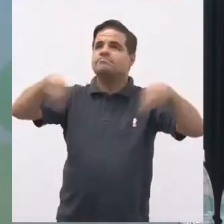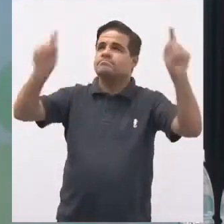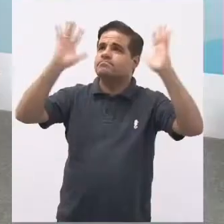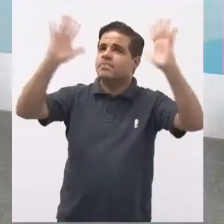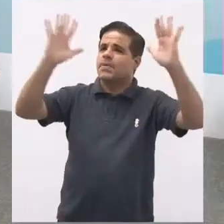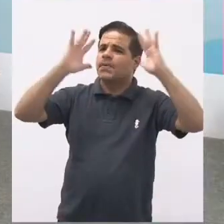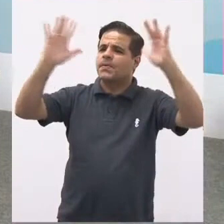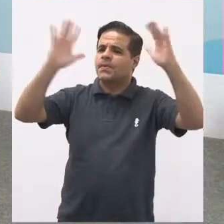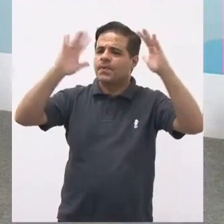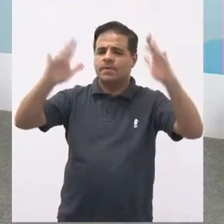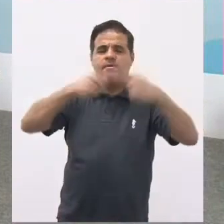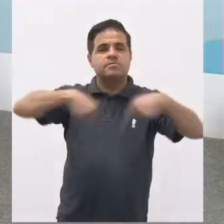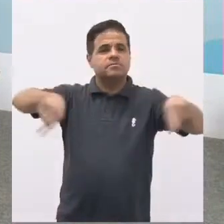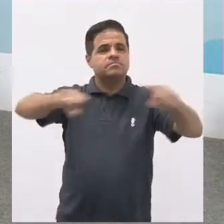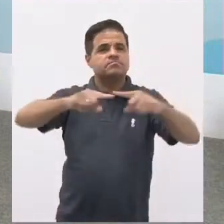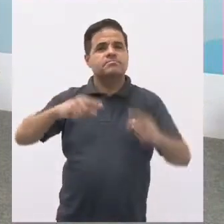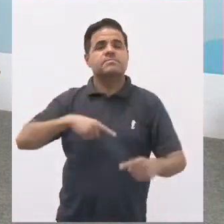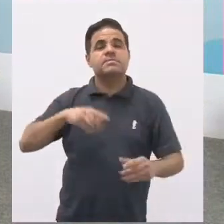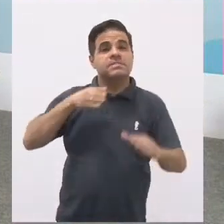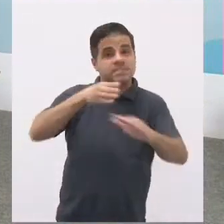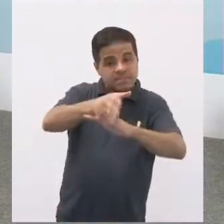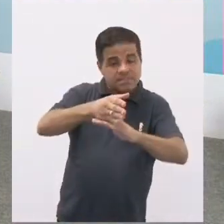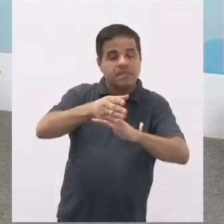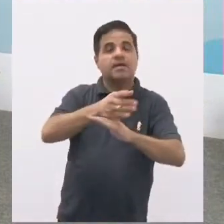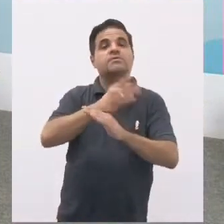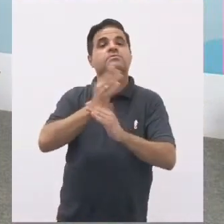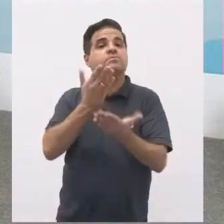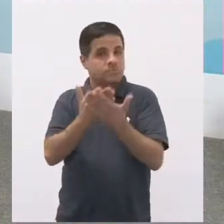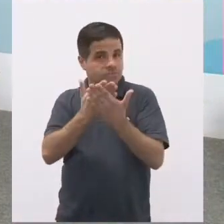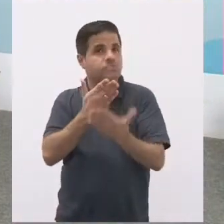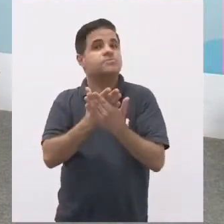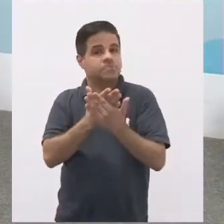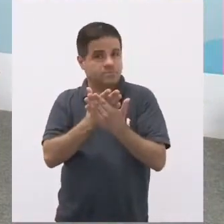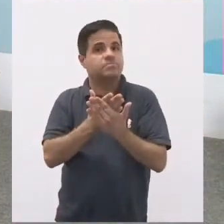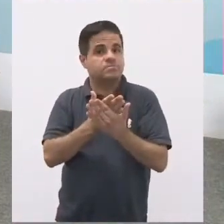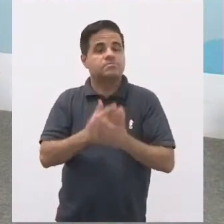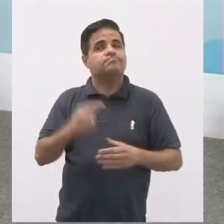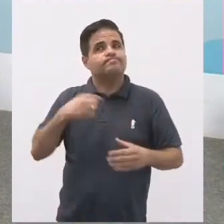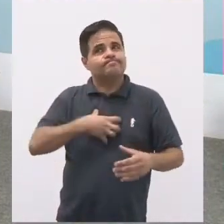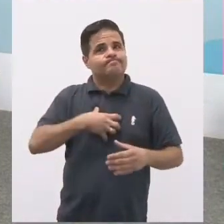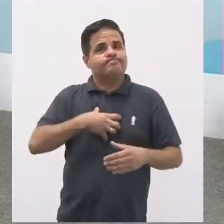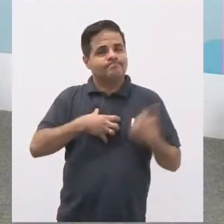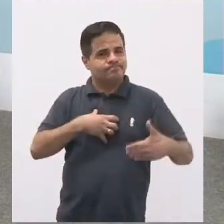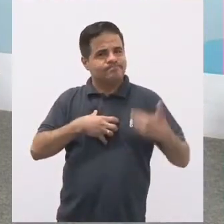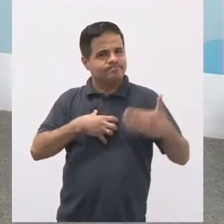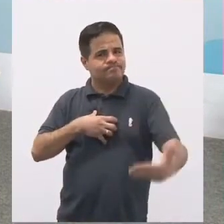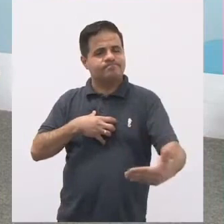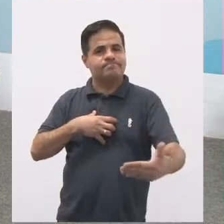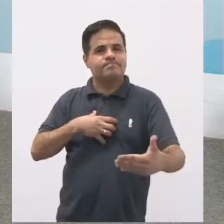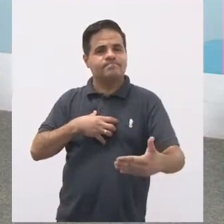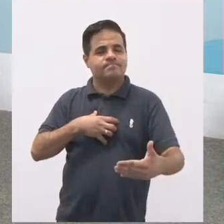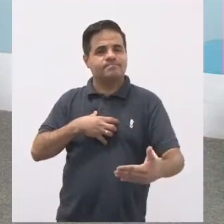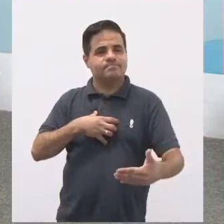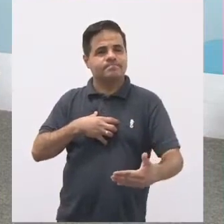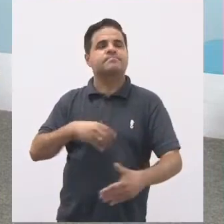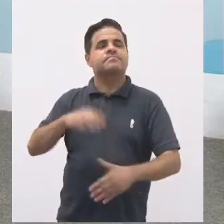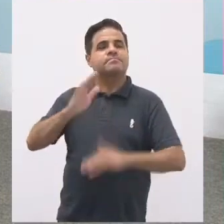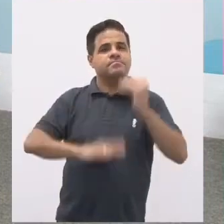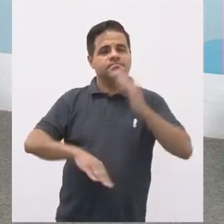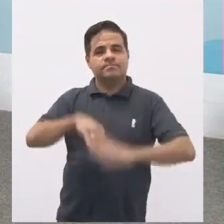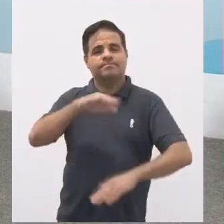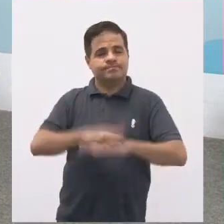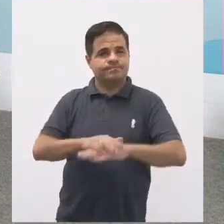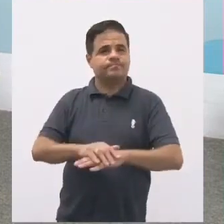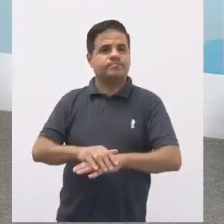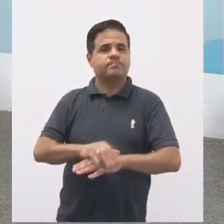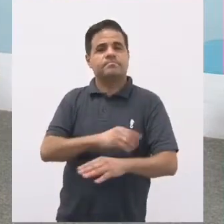pensarmos esse acesso aos nossos estudantes de forma a respeitar as particularidades de